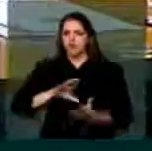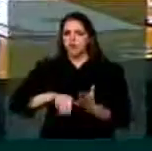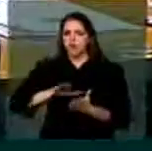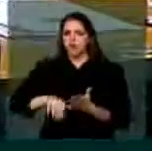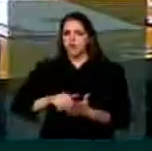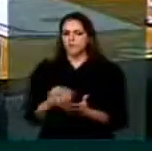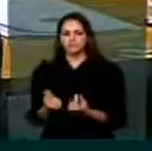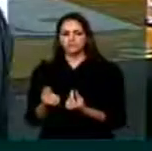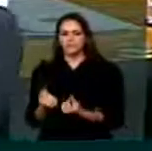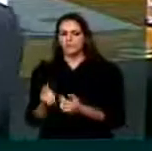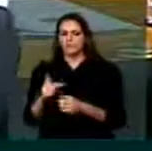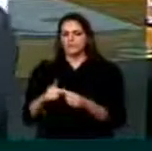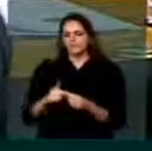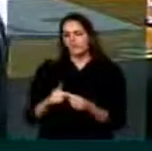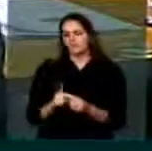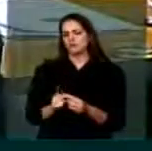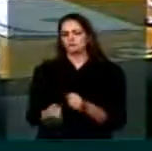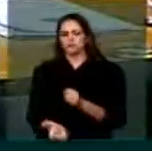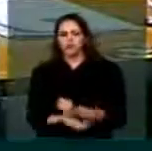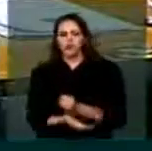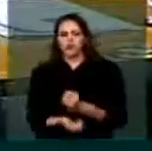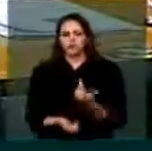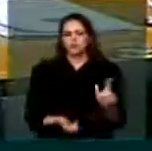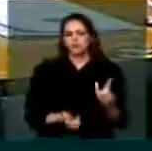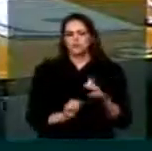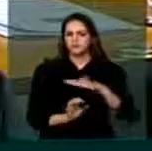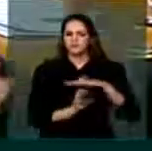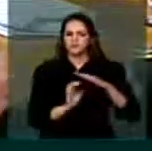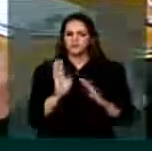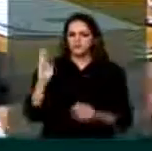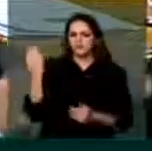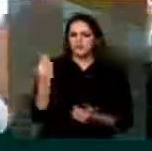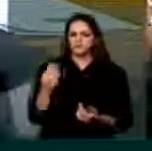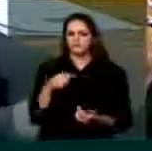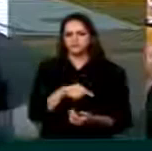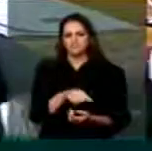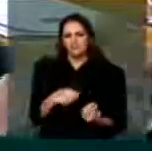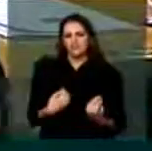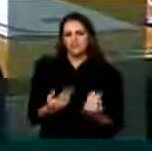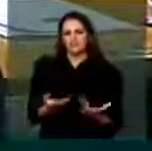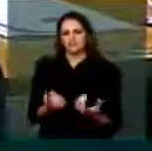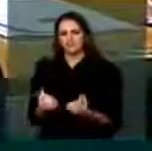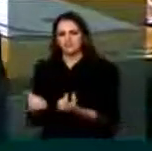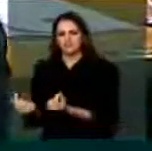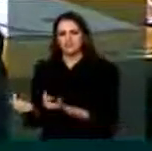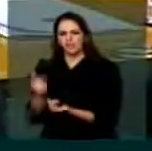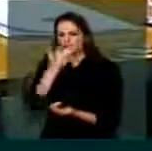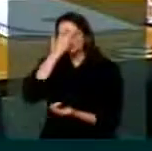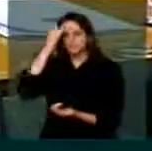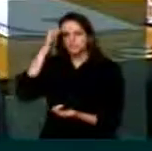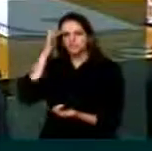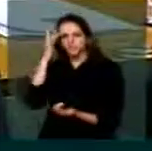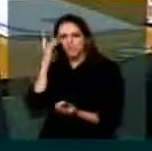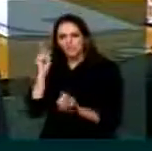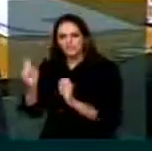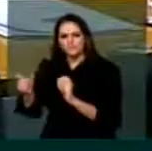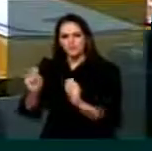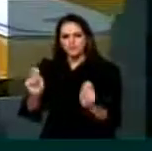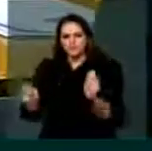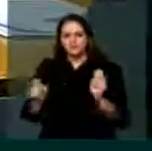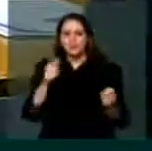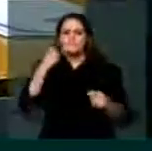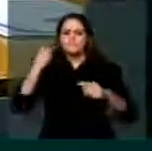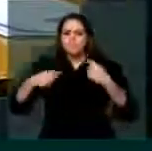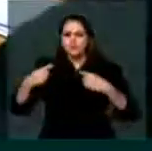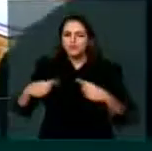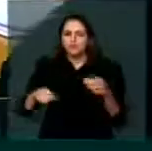superfaturando contratos, desviando para empresas frias, e essas empresas entregando o dinheiro para políticos e